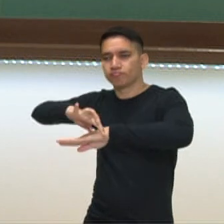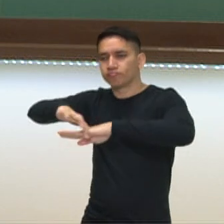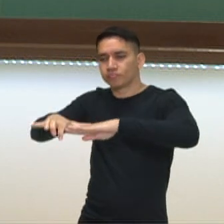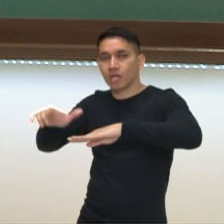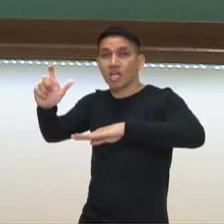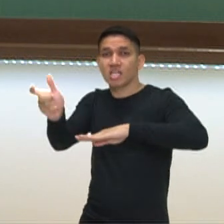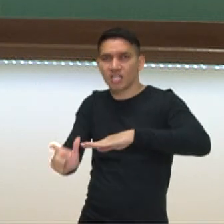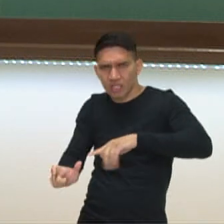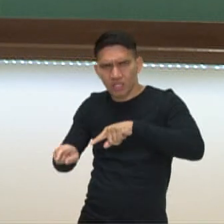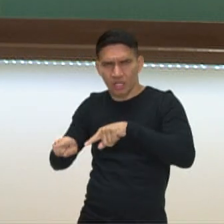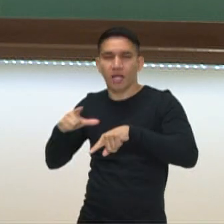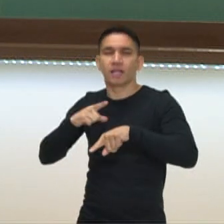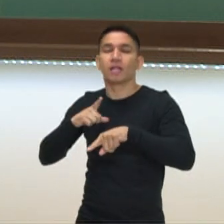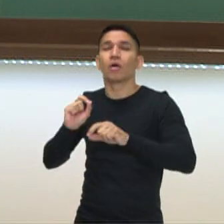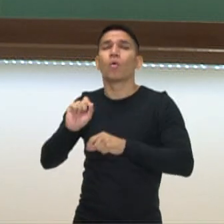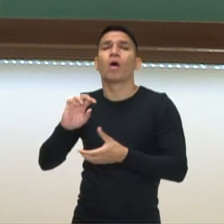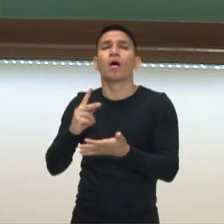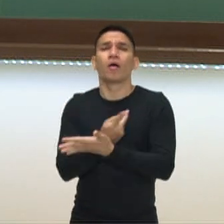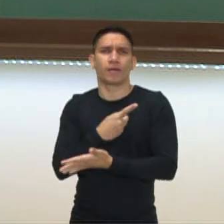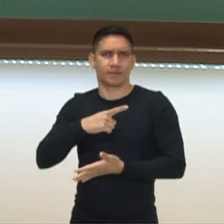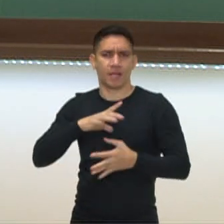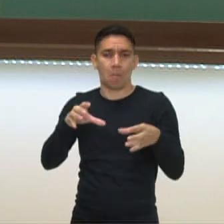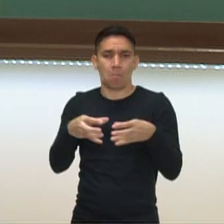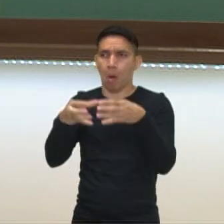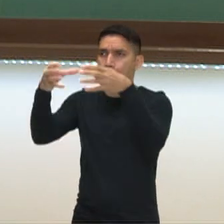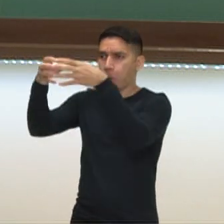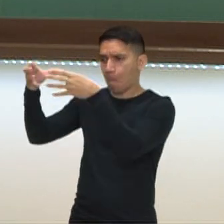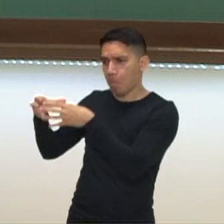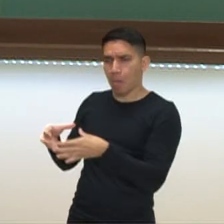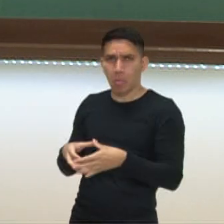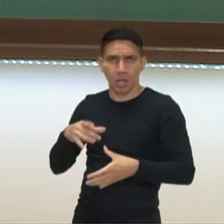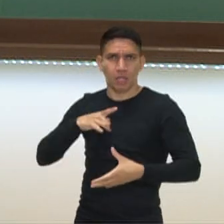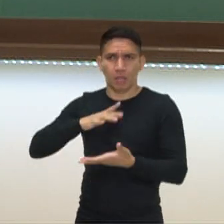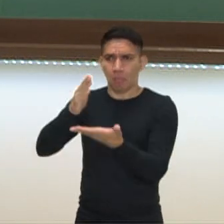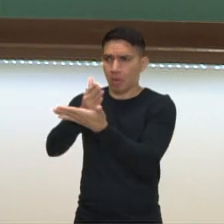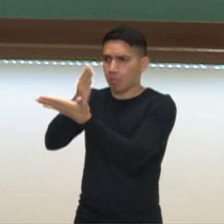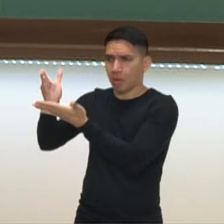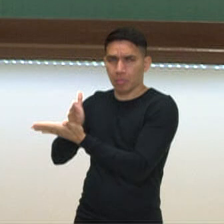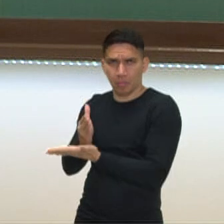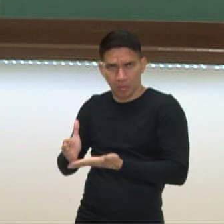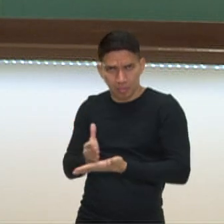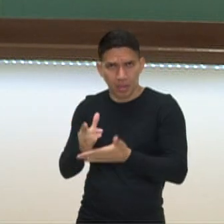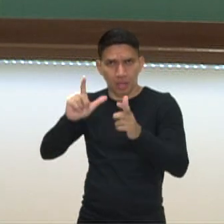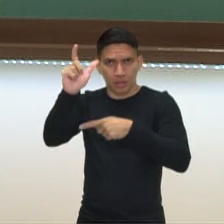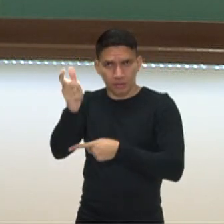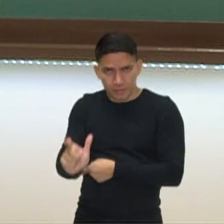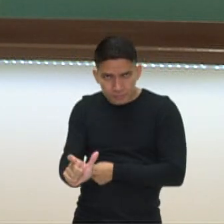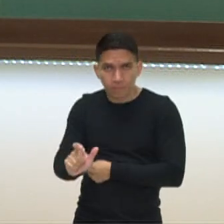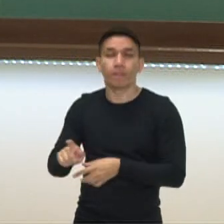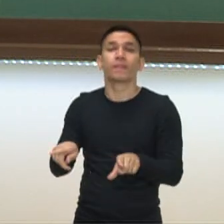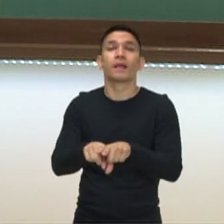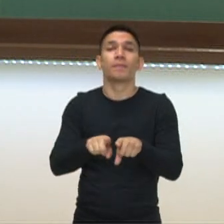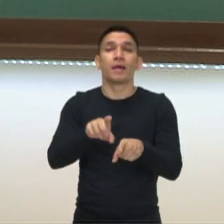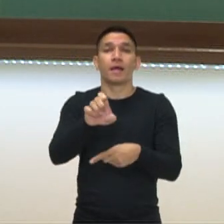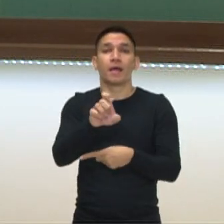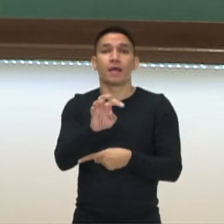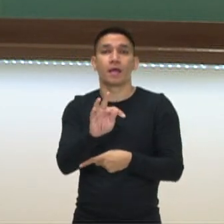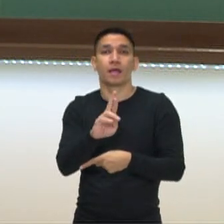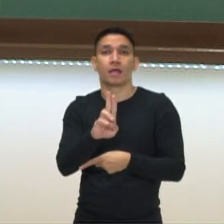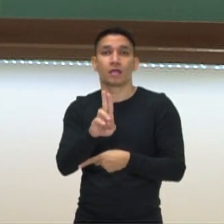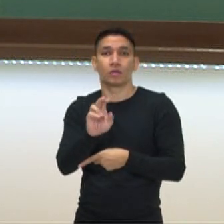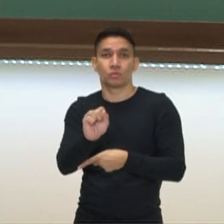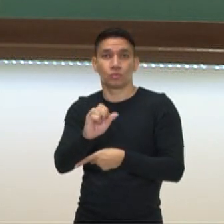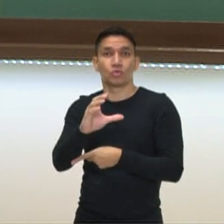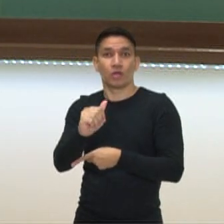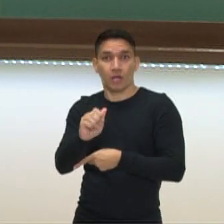população antiga que existia ali. Eram tribos totalmente espalhadas. Então tinha as tribos itálicas e tinha as tribos etruscas. Essas tribos, elas acabam